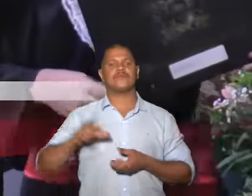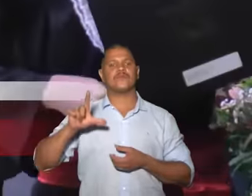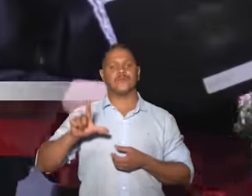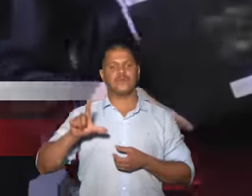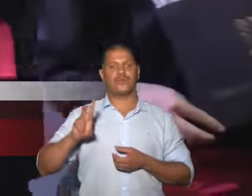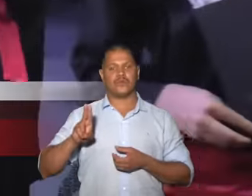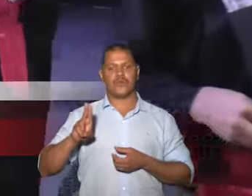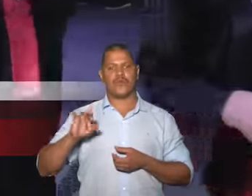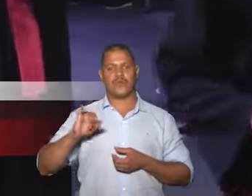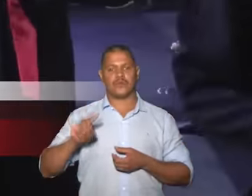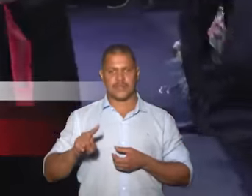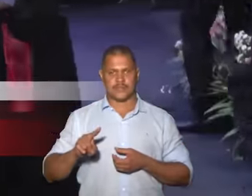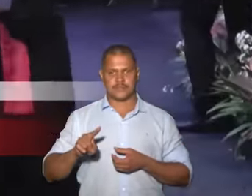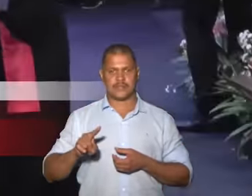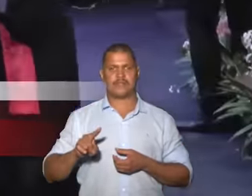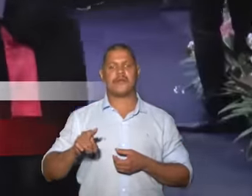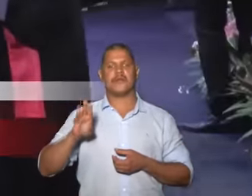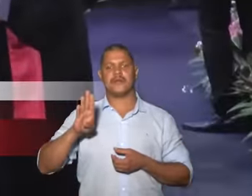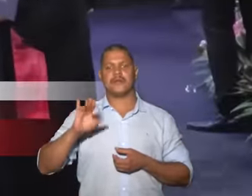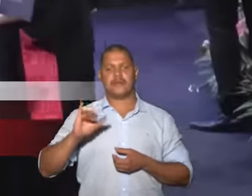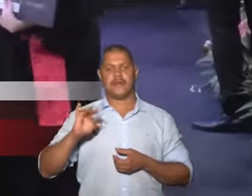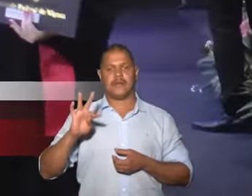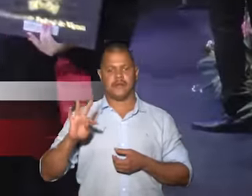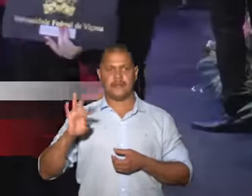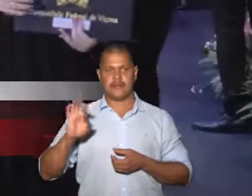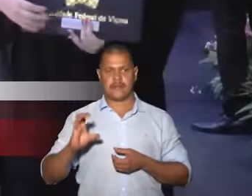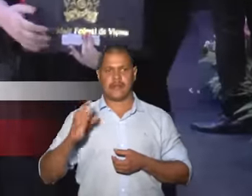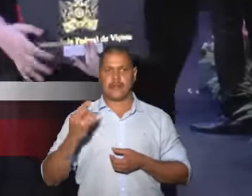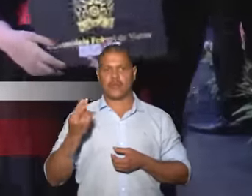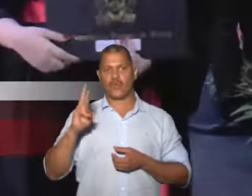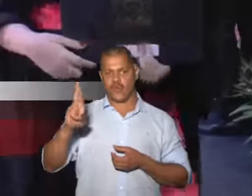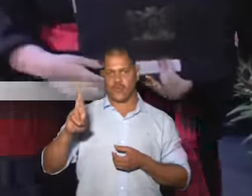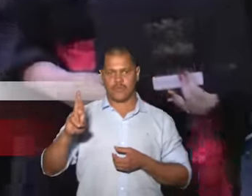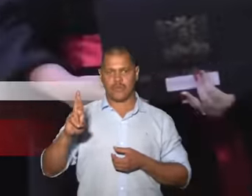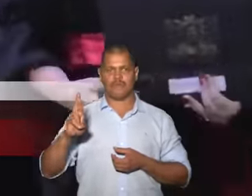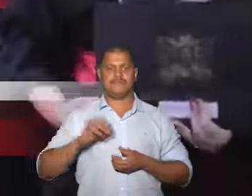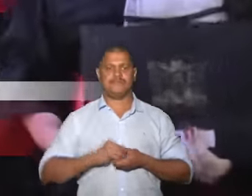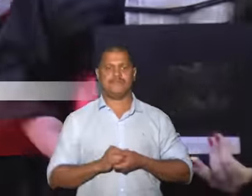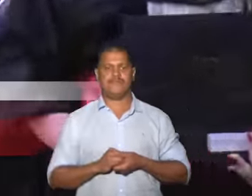Luiz Guilherme Bittencourt Zucolotto.